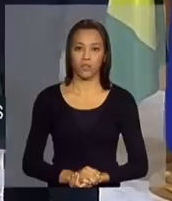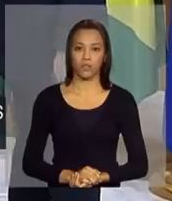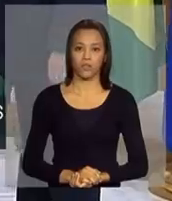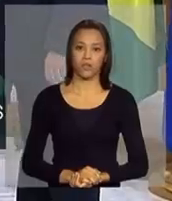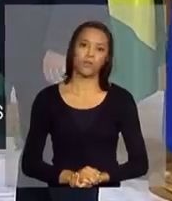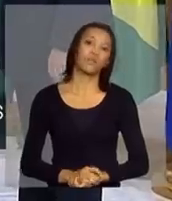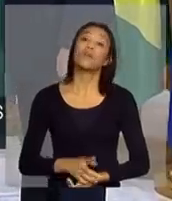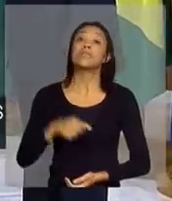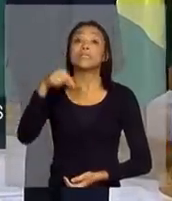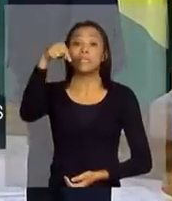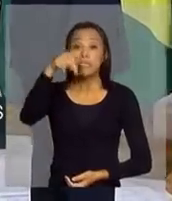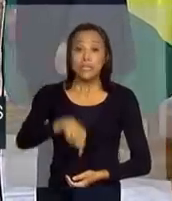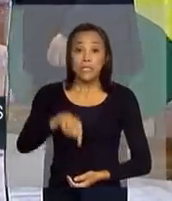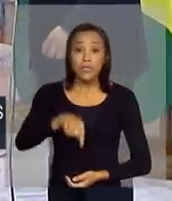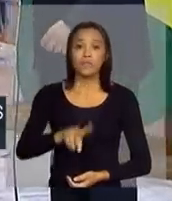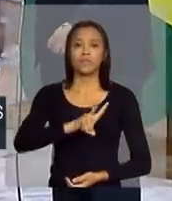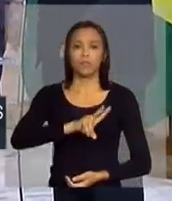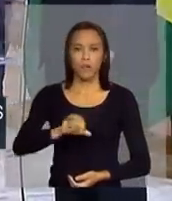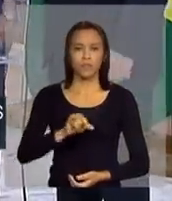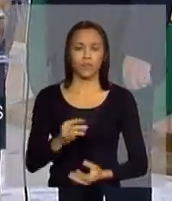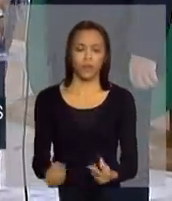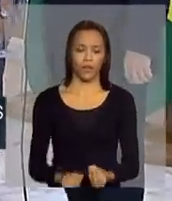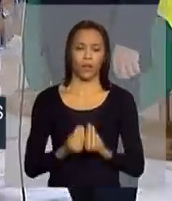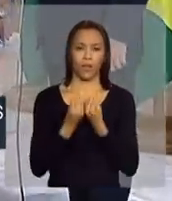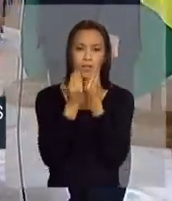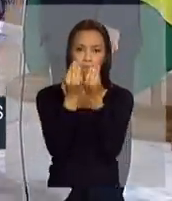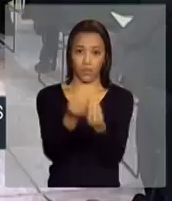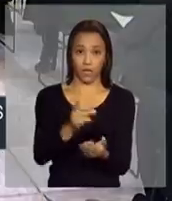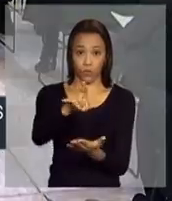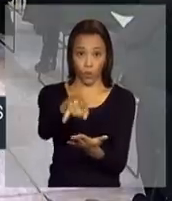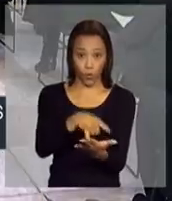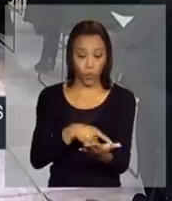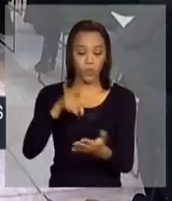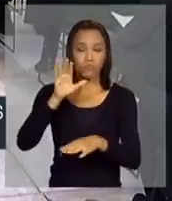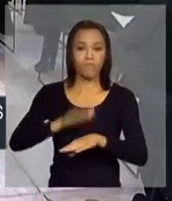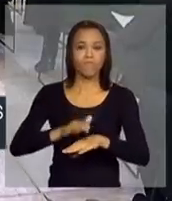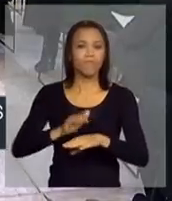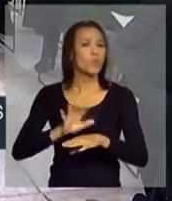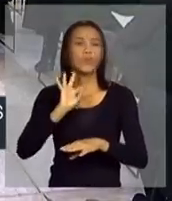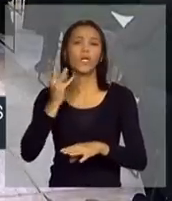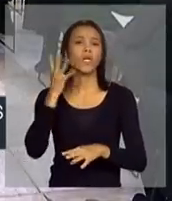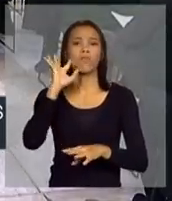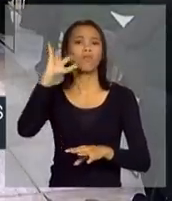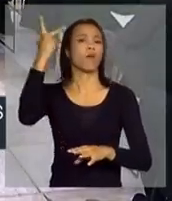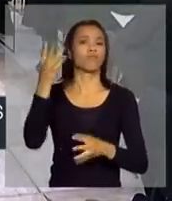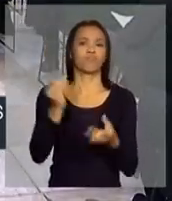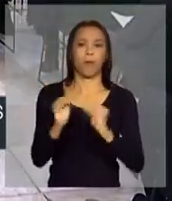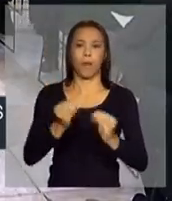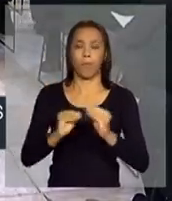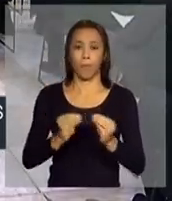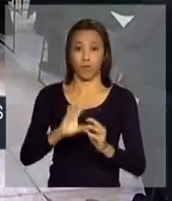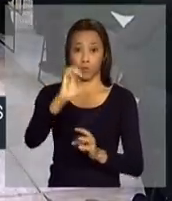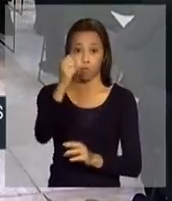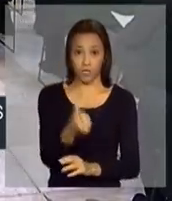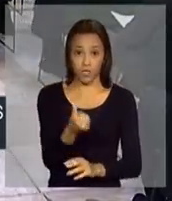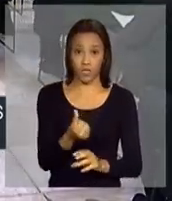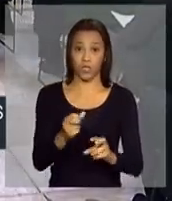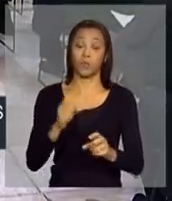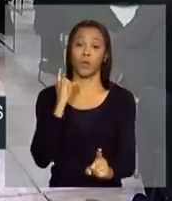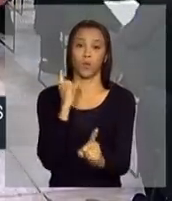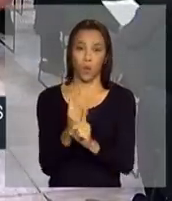Neste momento, ocorrerá a entrega da declaração conjunta com os resultados do sexto encontro empresarial Brasil-União